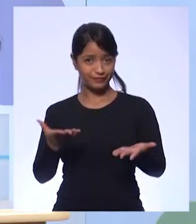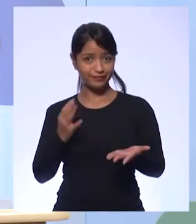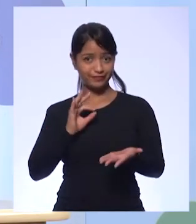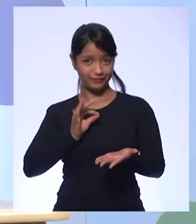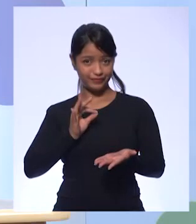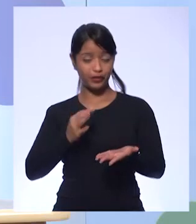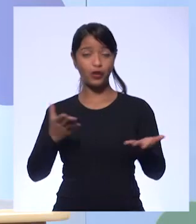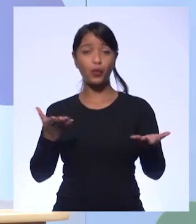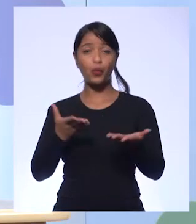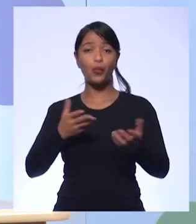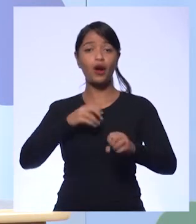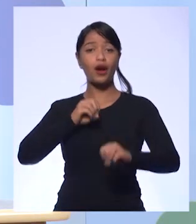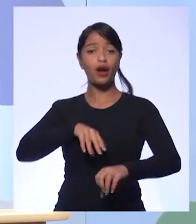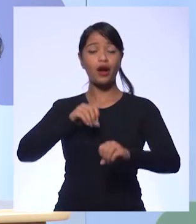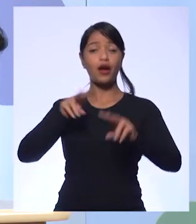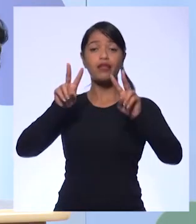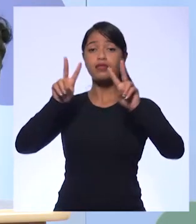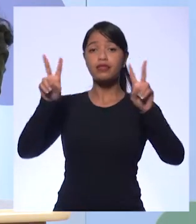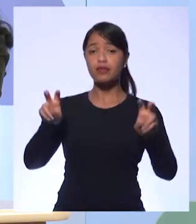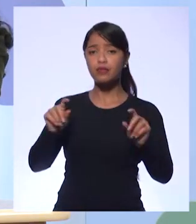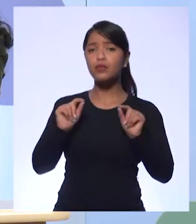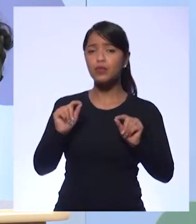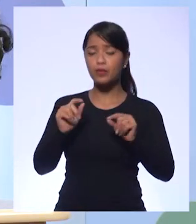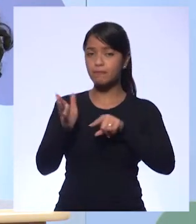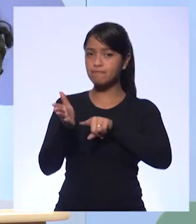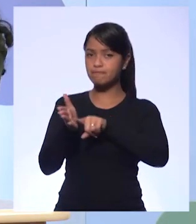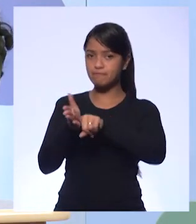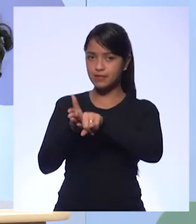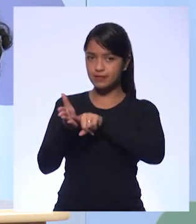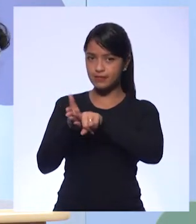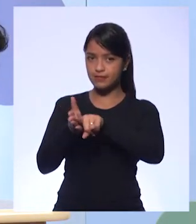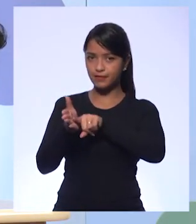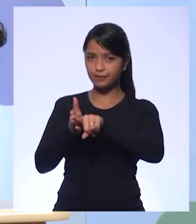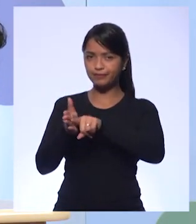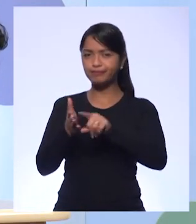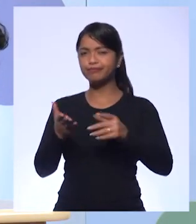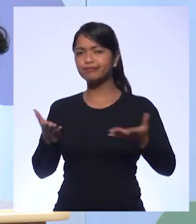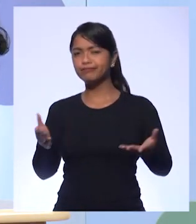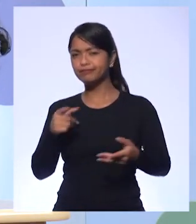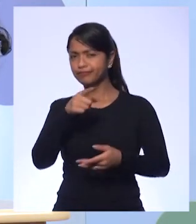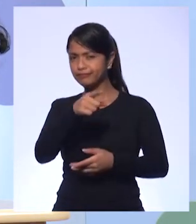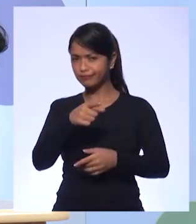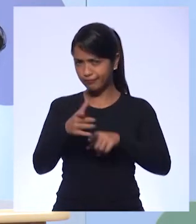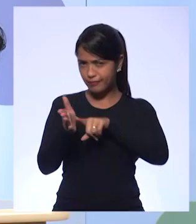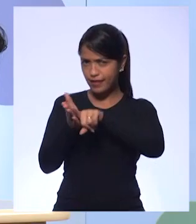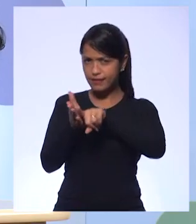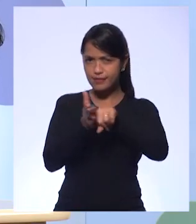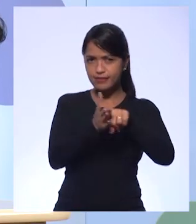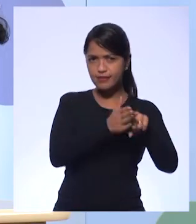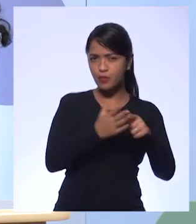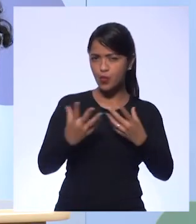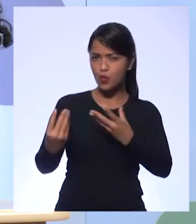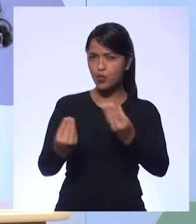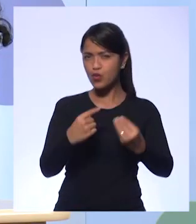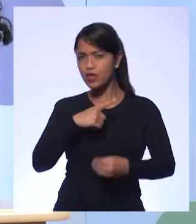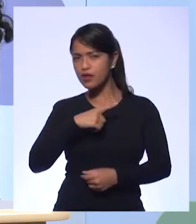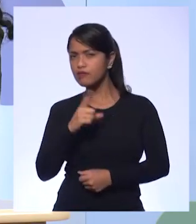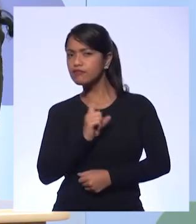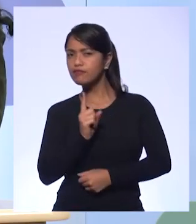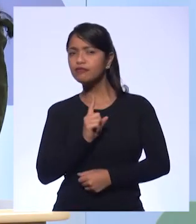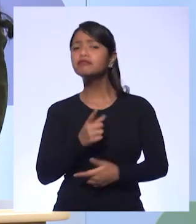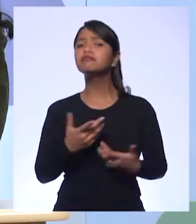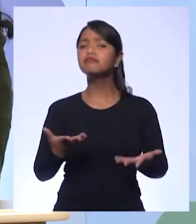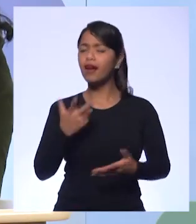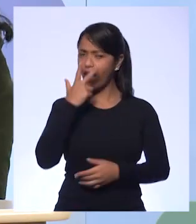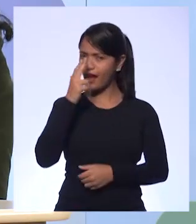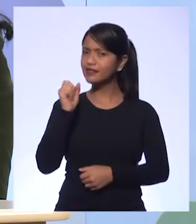tem o tema pesquisando. E aí? Será que você está pesquisando bastante aí nessa quarentena, hein? Eu acho que sim, não é?